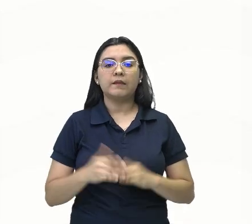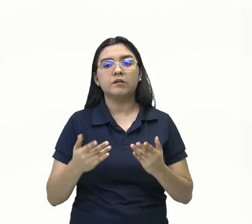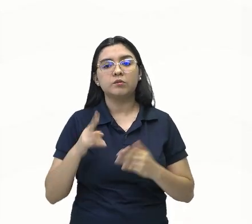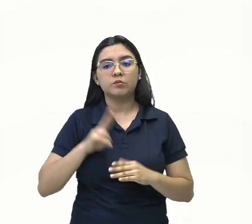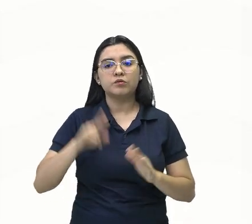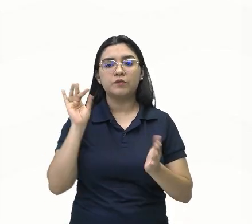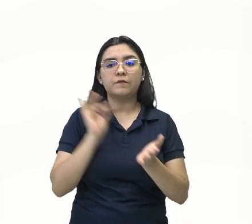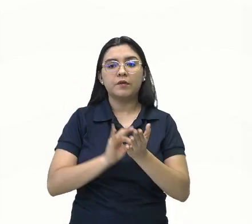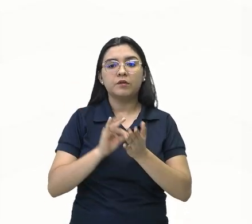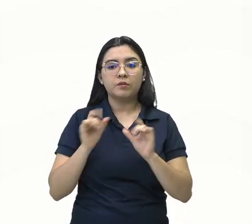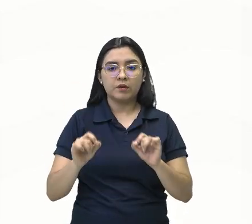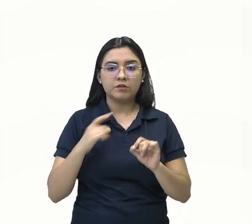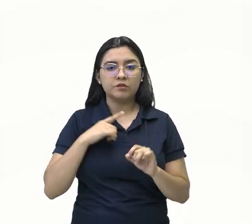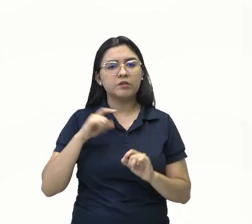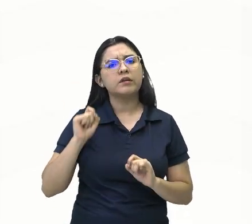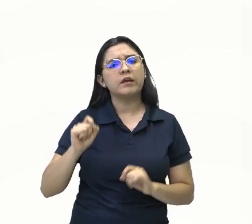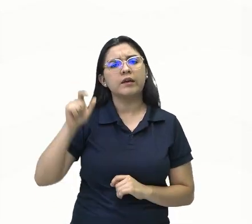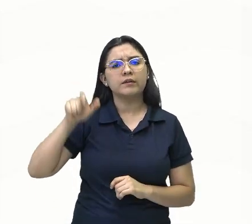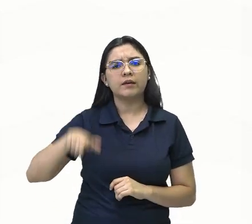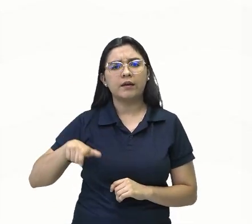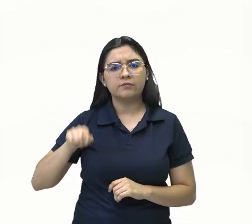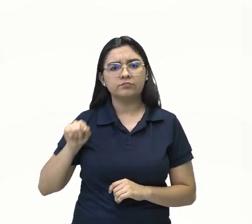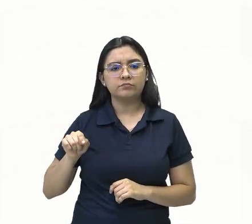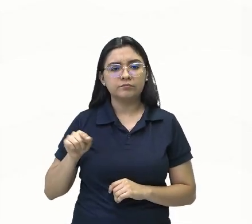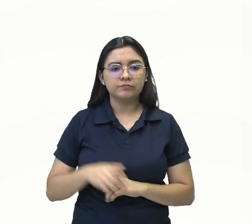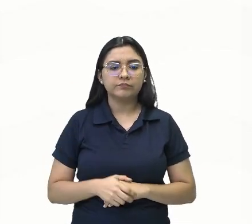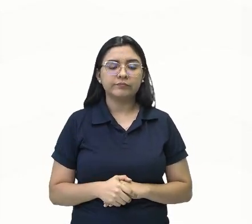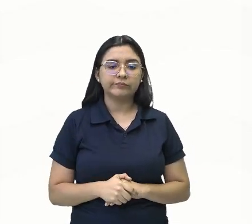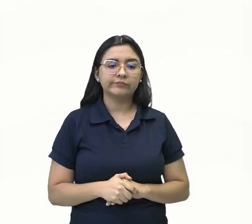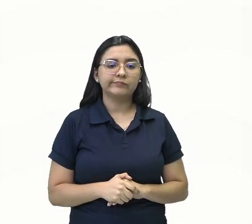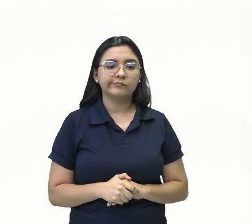de fato, de quem é o indivíduo, tá certo?